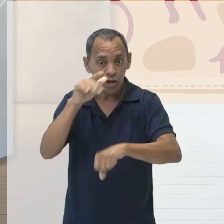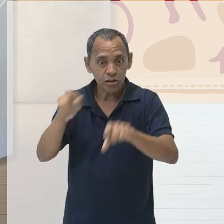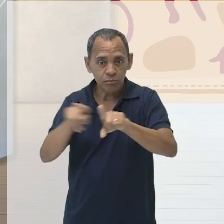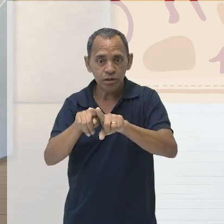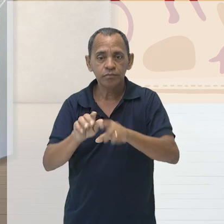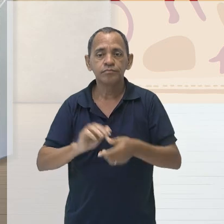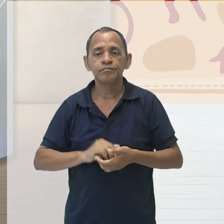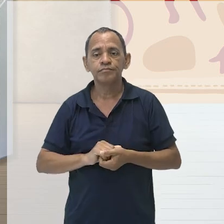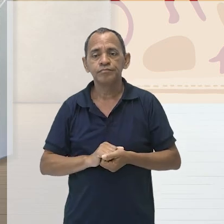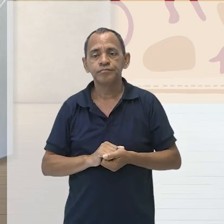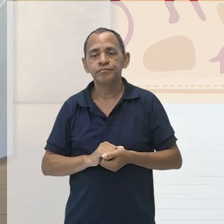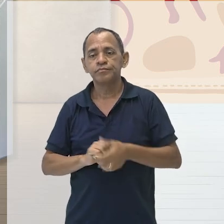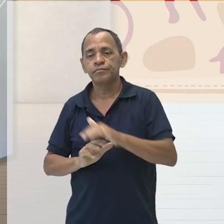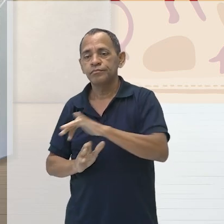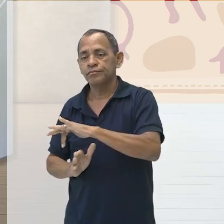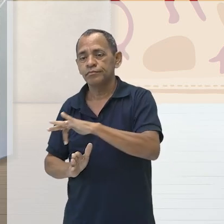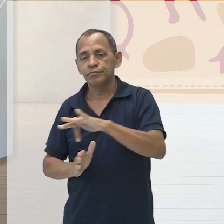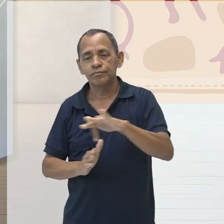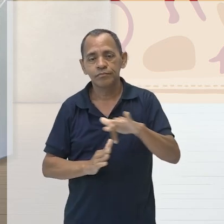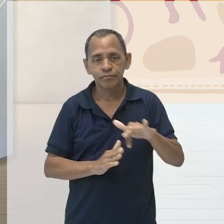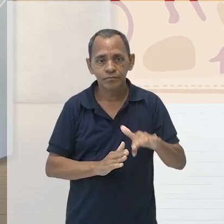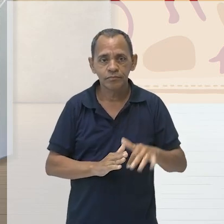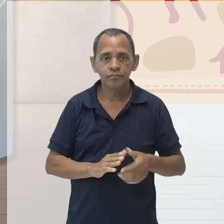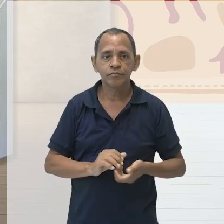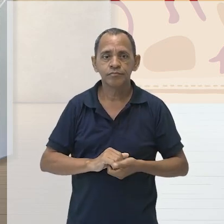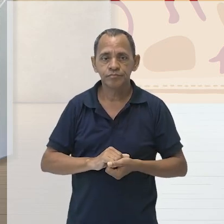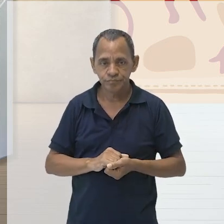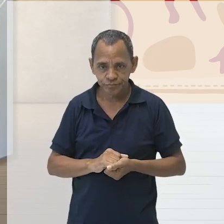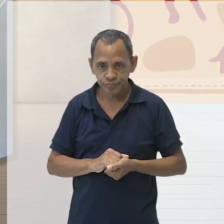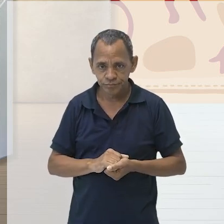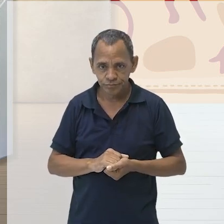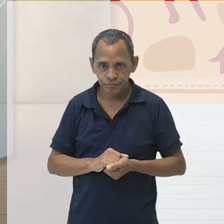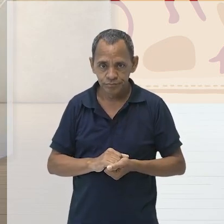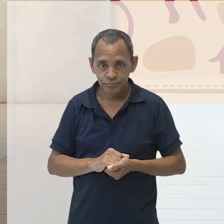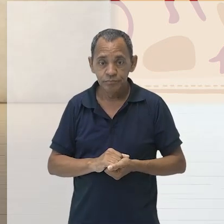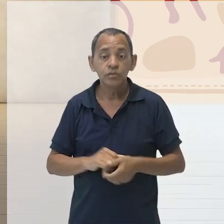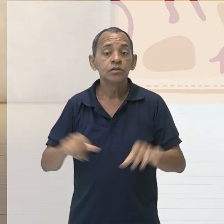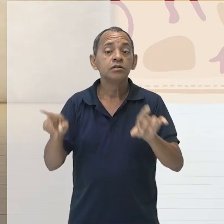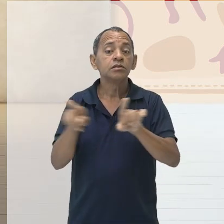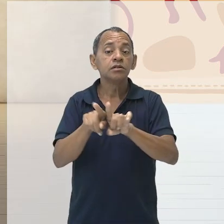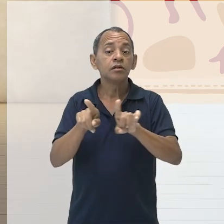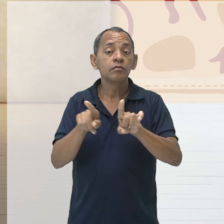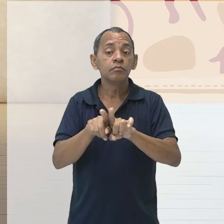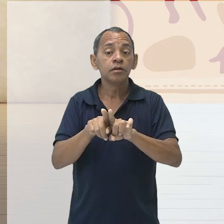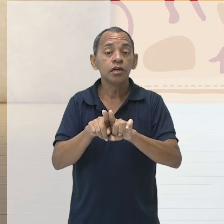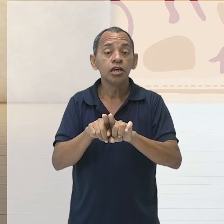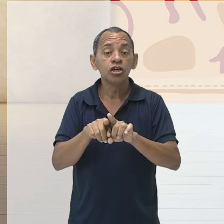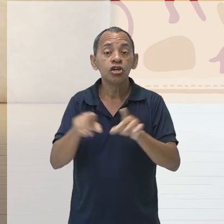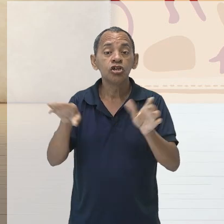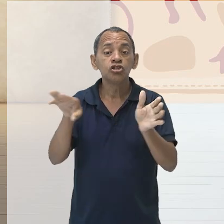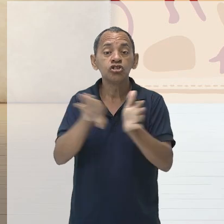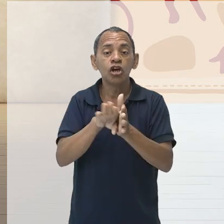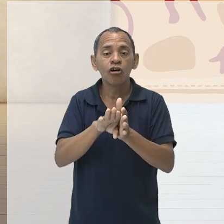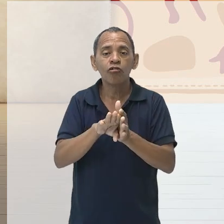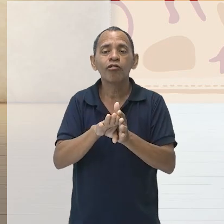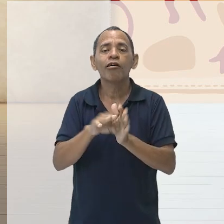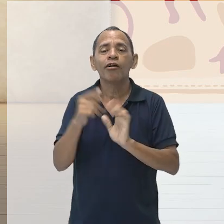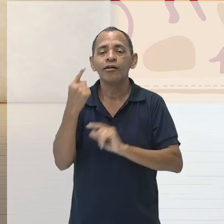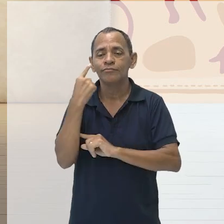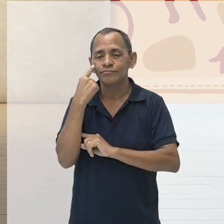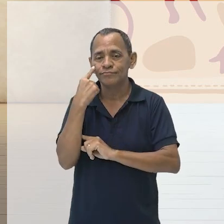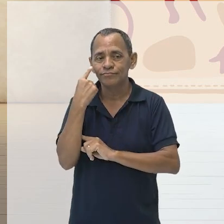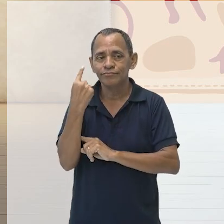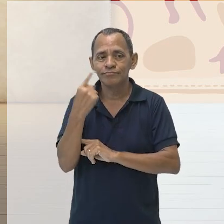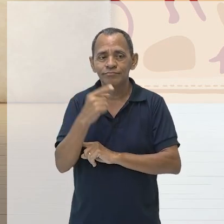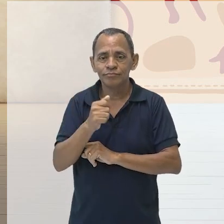Antiga. Prosseguindo um pouco mais na nossa história, nós vamos chegar lá em Roma. Vocês até